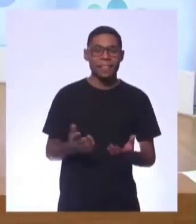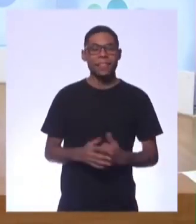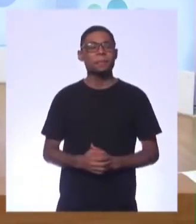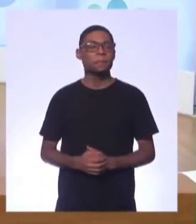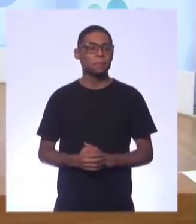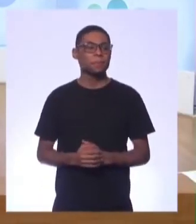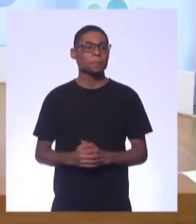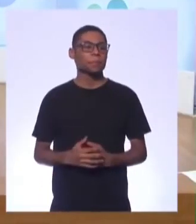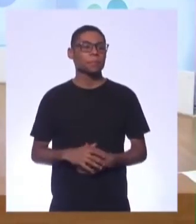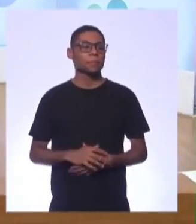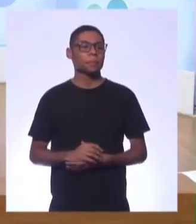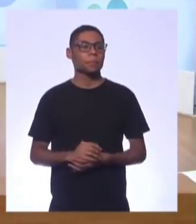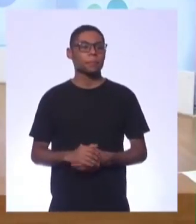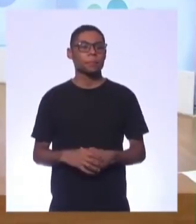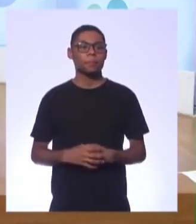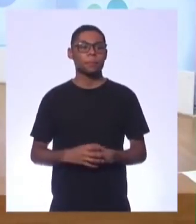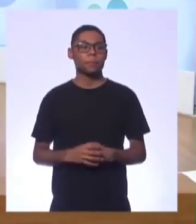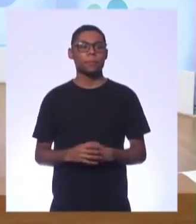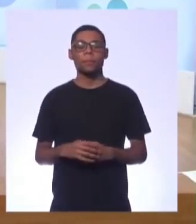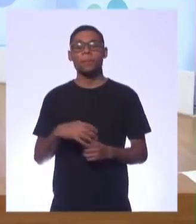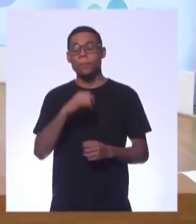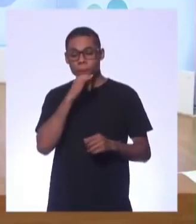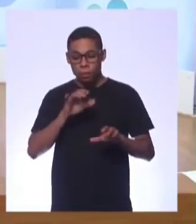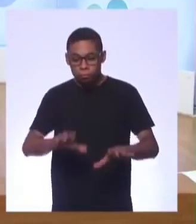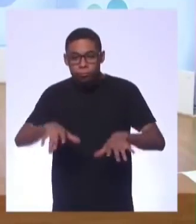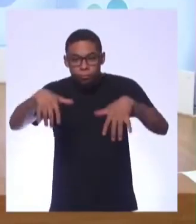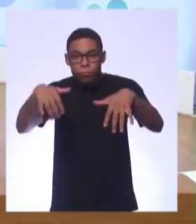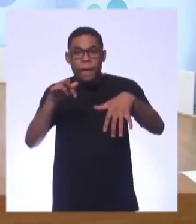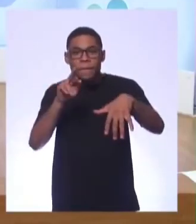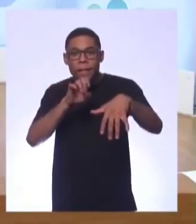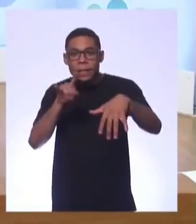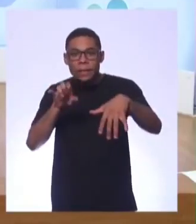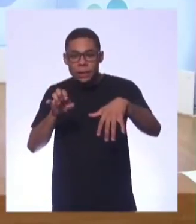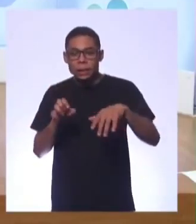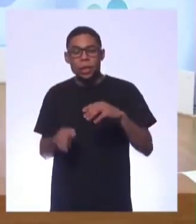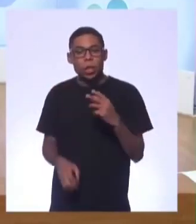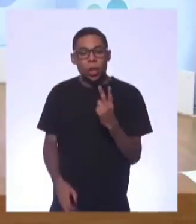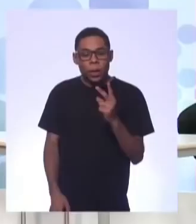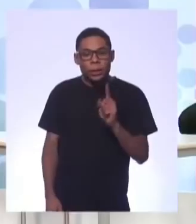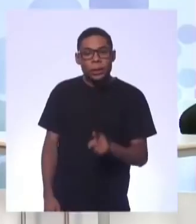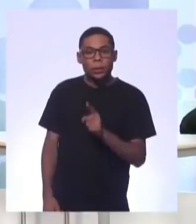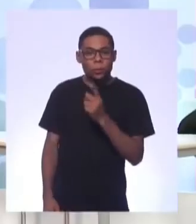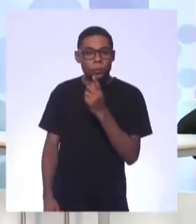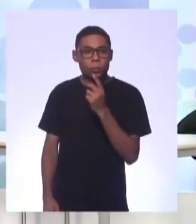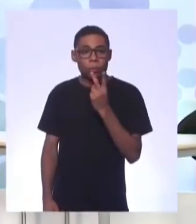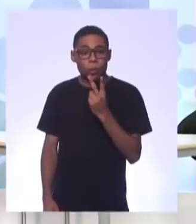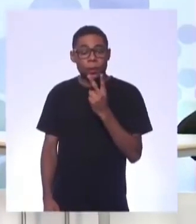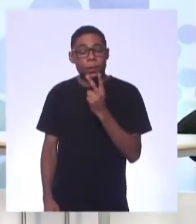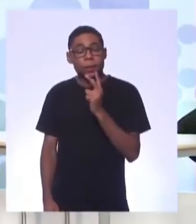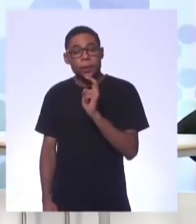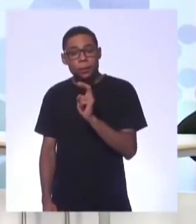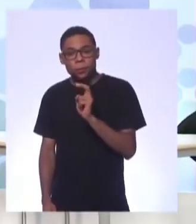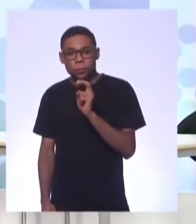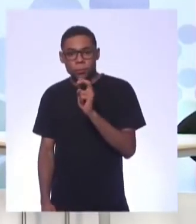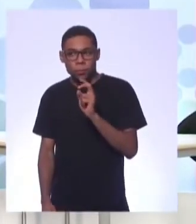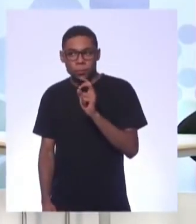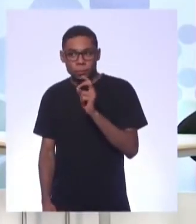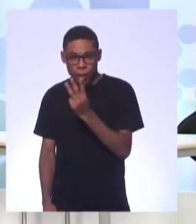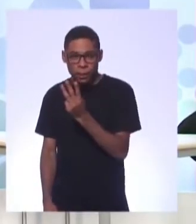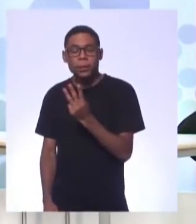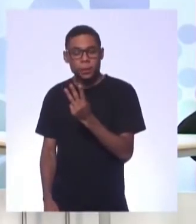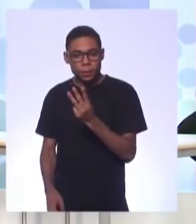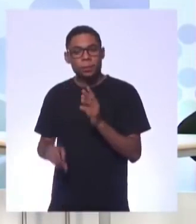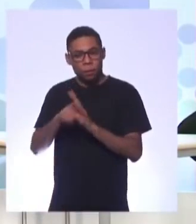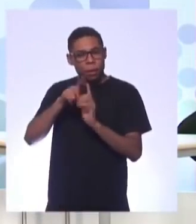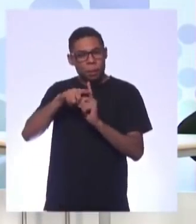física. Ó, temperatura média de um freeze, 253 Kelvin ou menos 20 graus Celsius, tá? Temperatura mais baixa